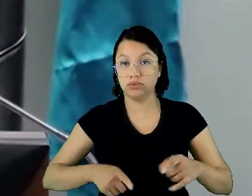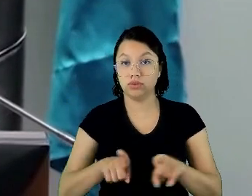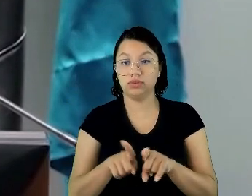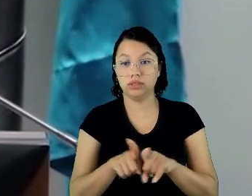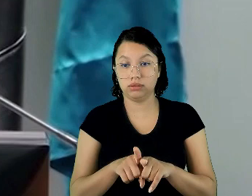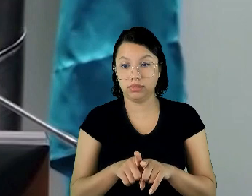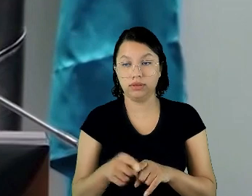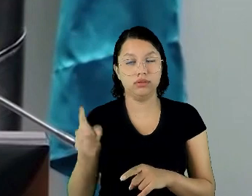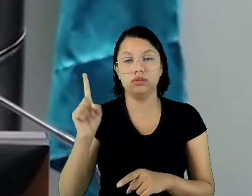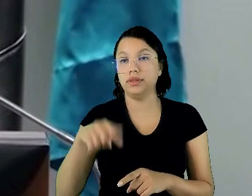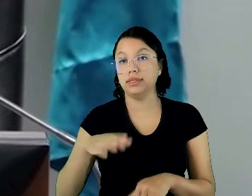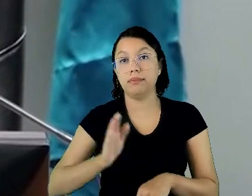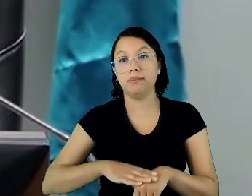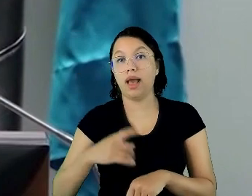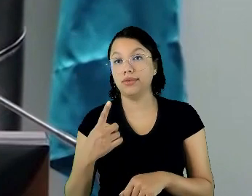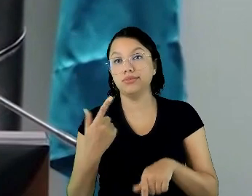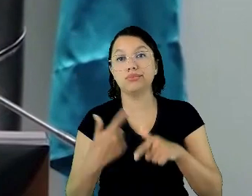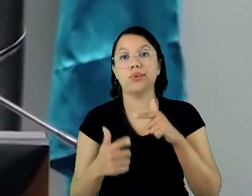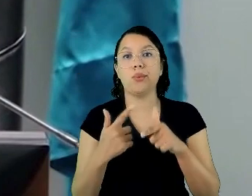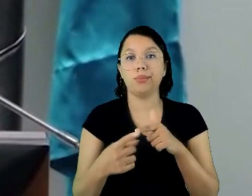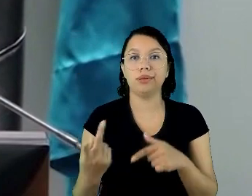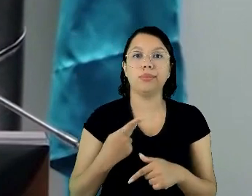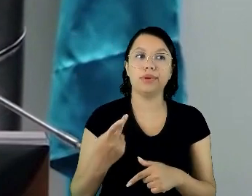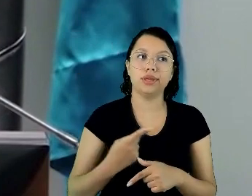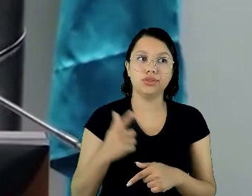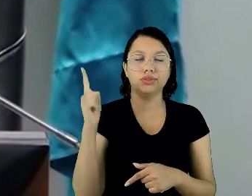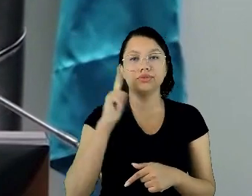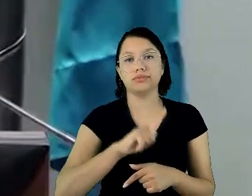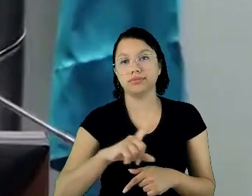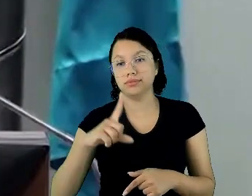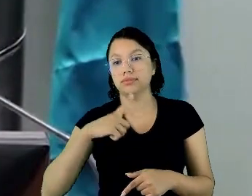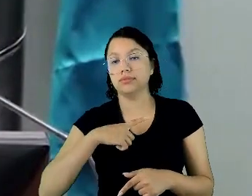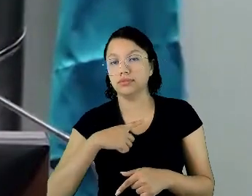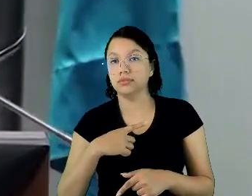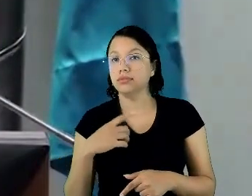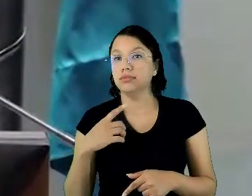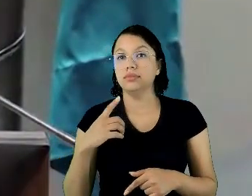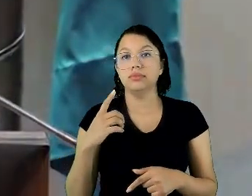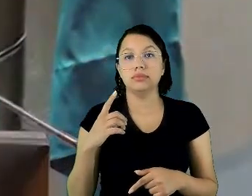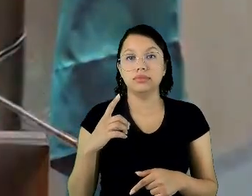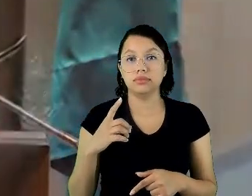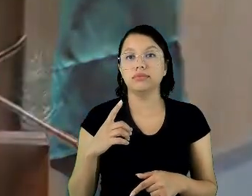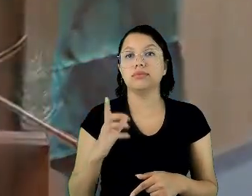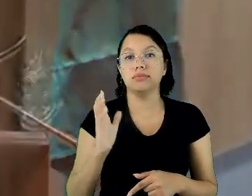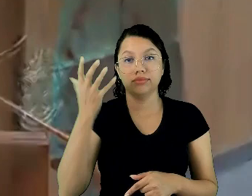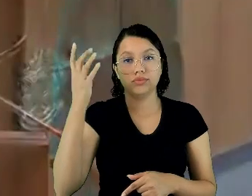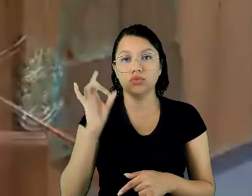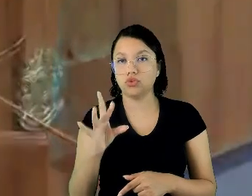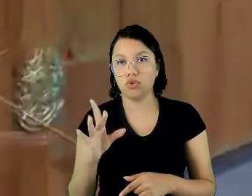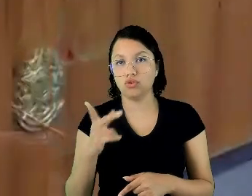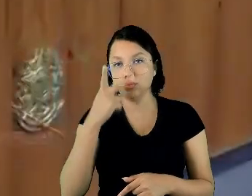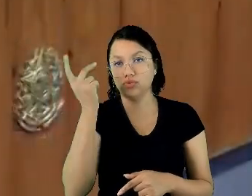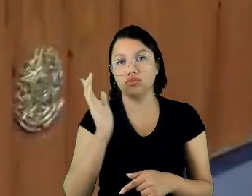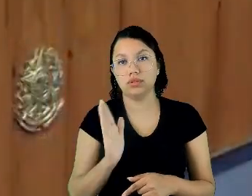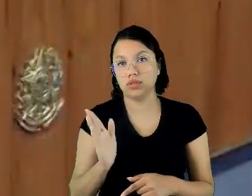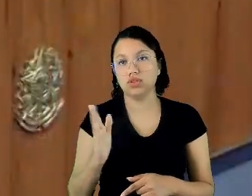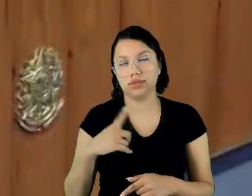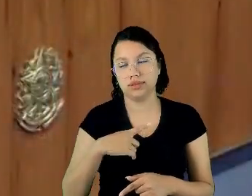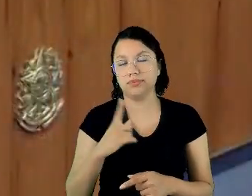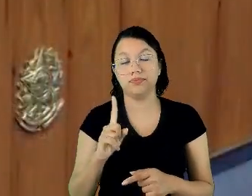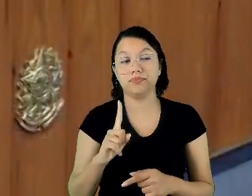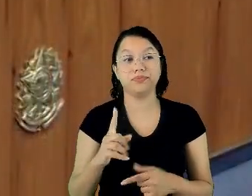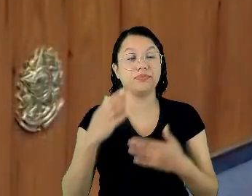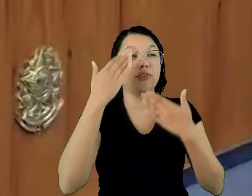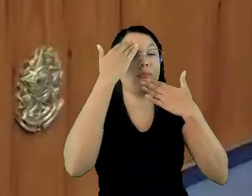dê conta com os parcos recursos que nós já temos. Então é isso, eu agradeço muito ao senador Nelsinho